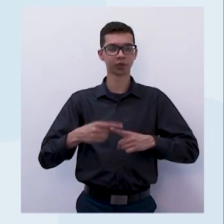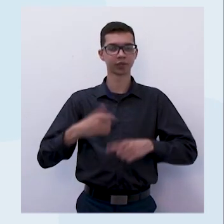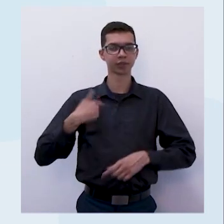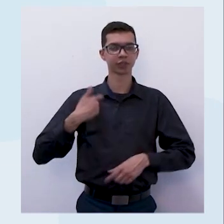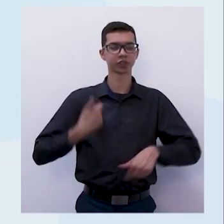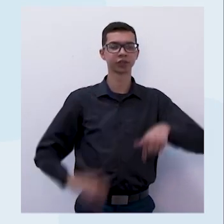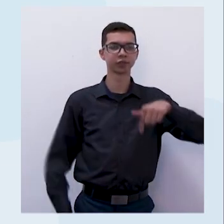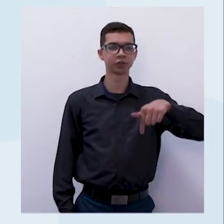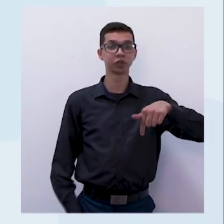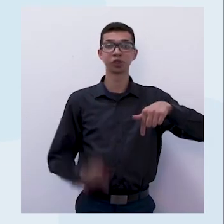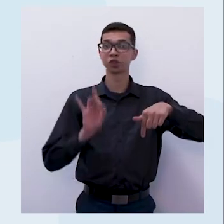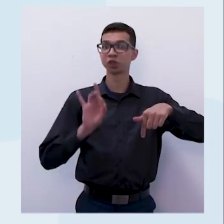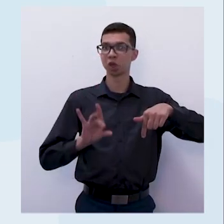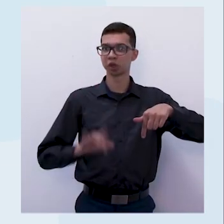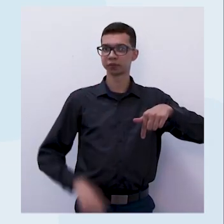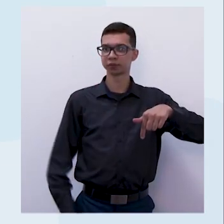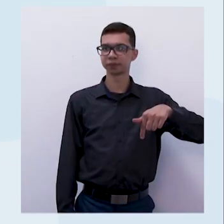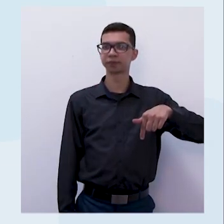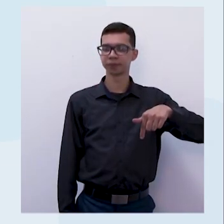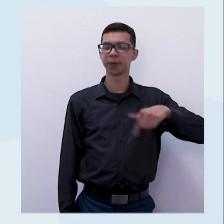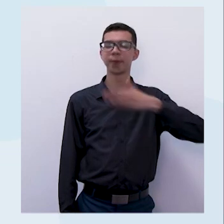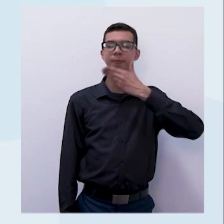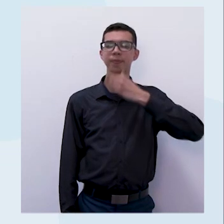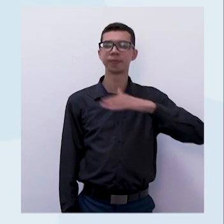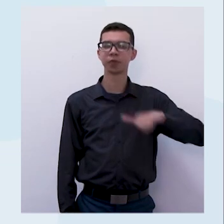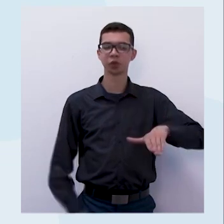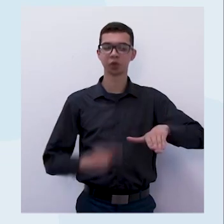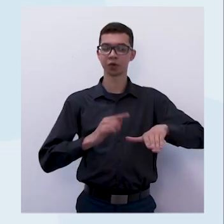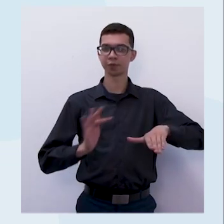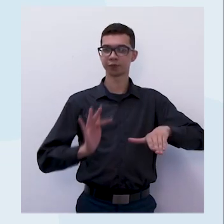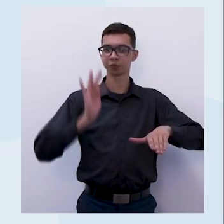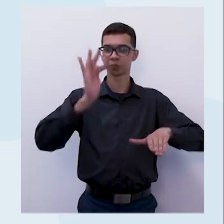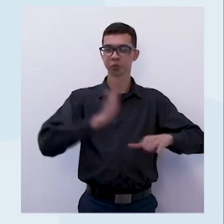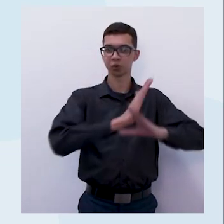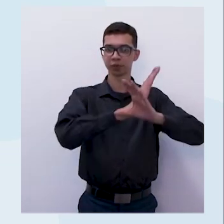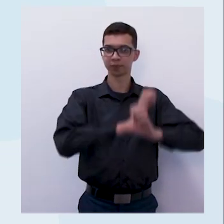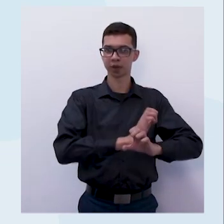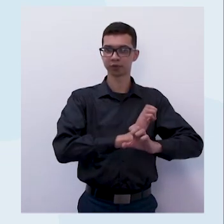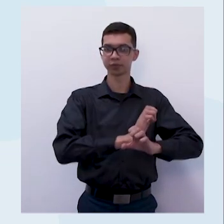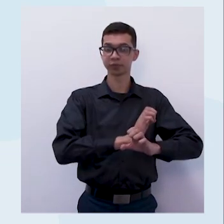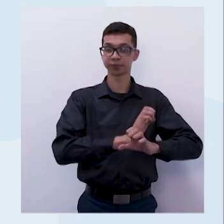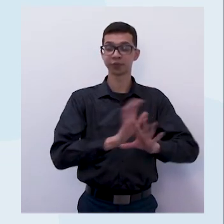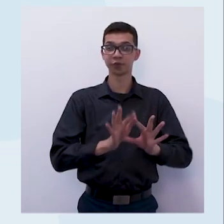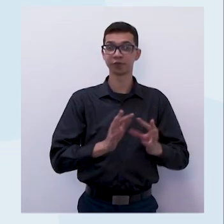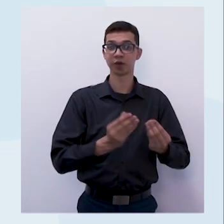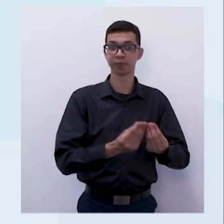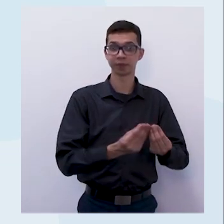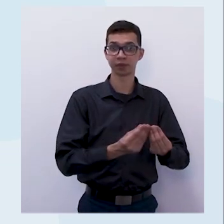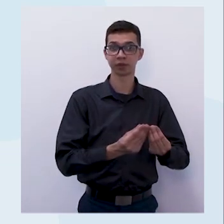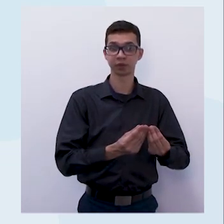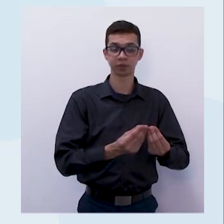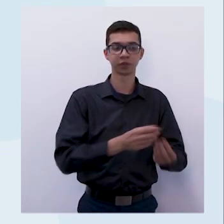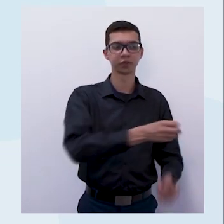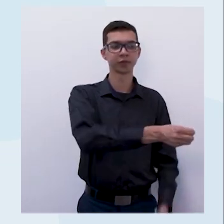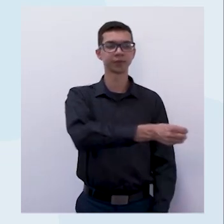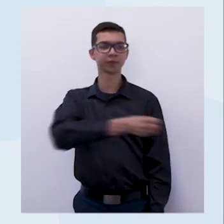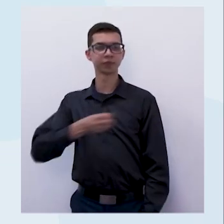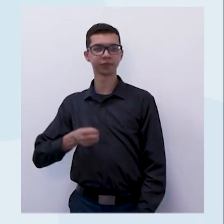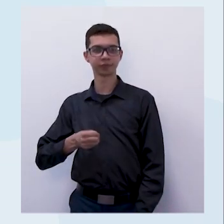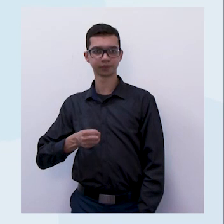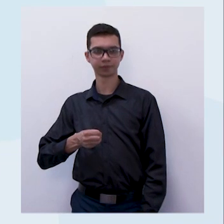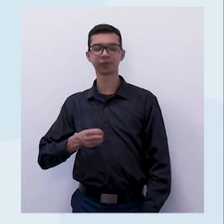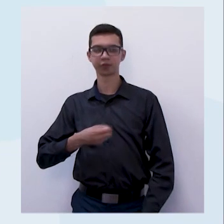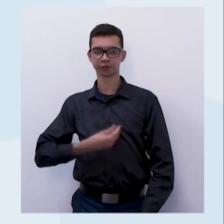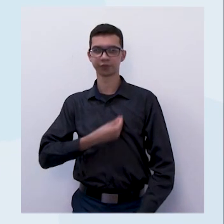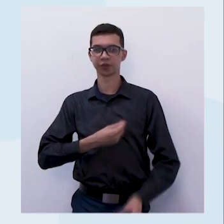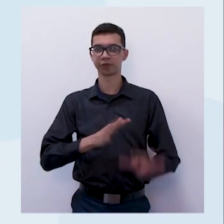apenas o menino espartano, né, o futuro espartano, já é tirado da sua família, ele é tirado do convívio familiar e